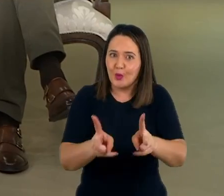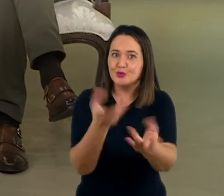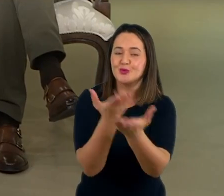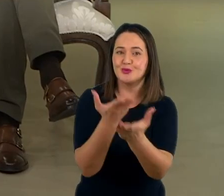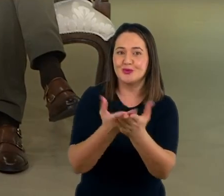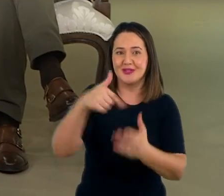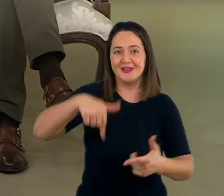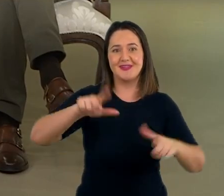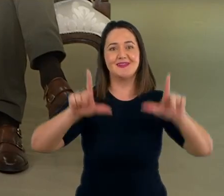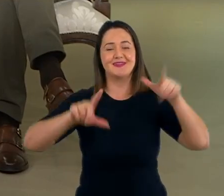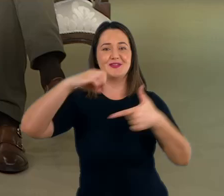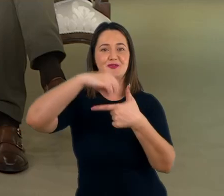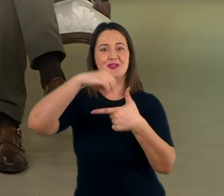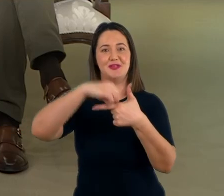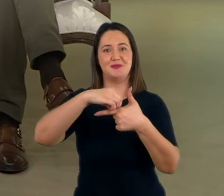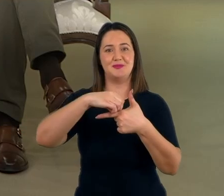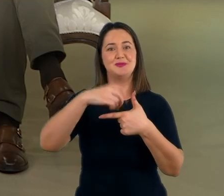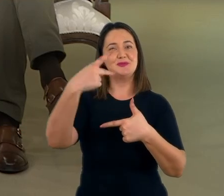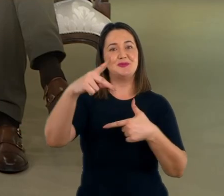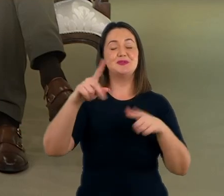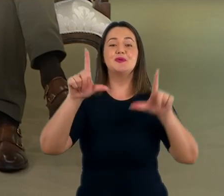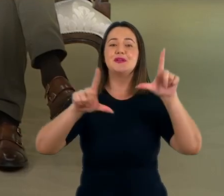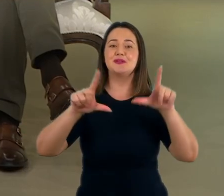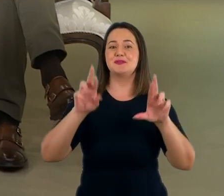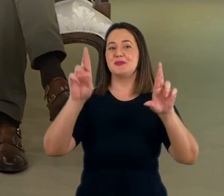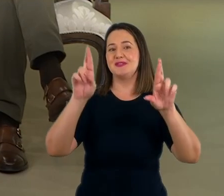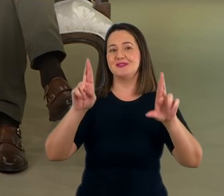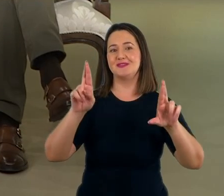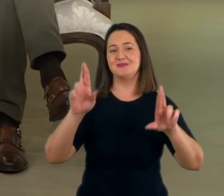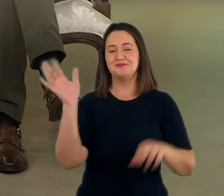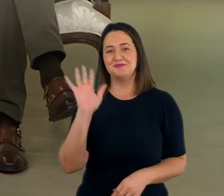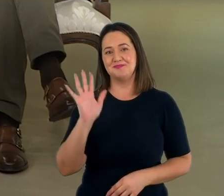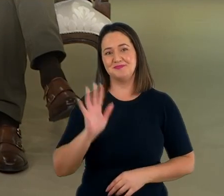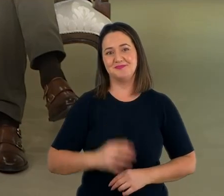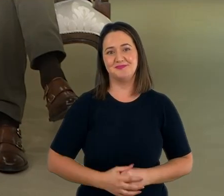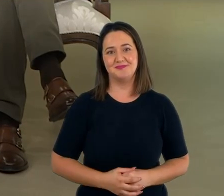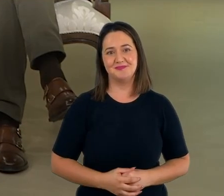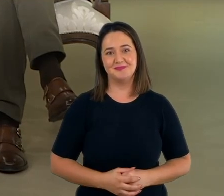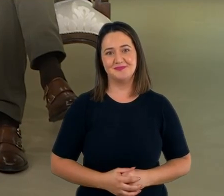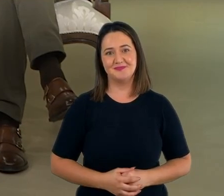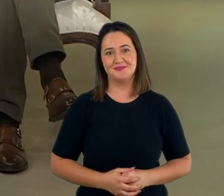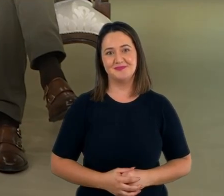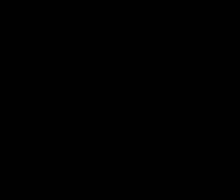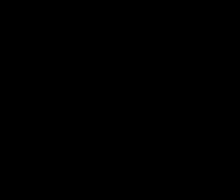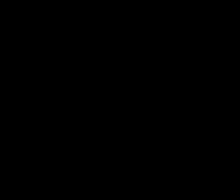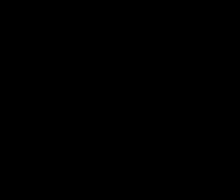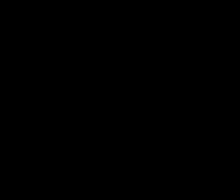semana que vem, aqui na TV Novo Tempo, o seu canal da Esperança. Até lá!